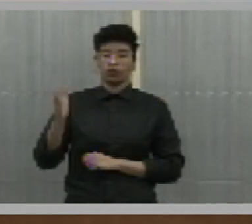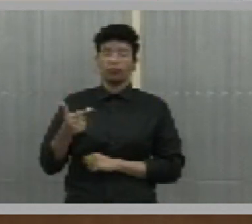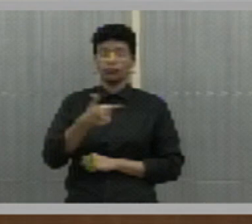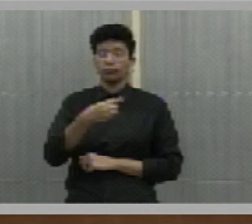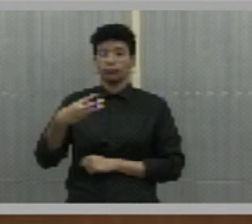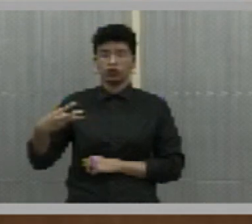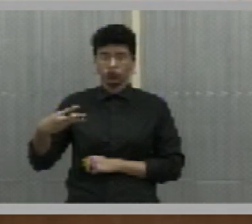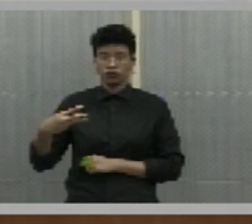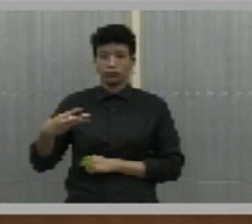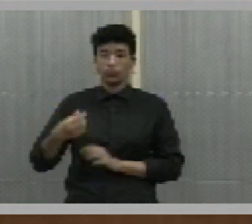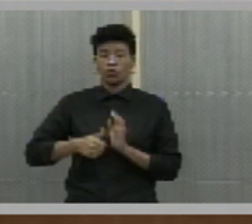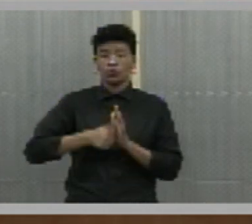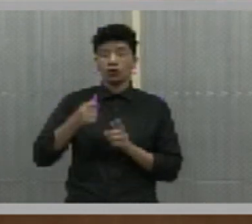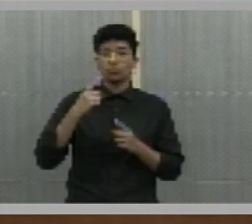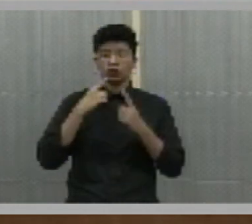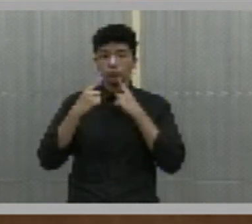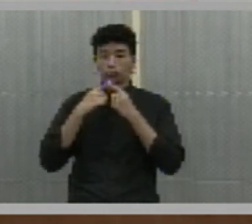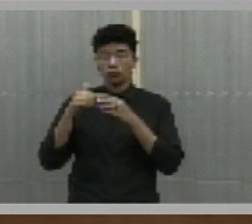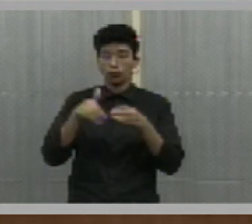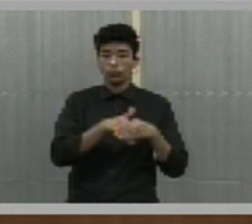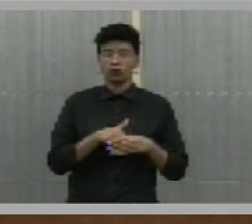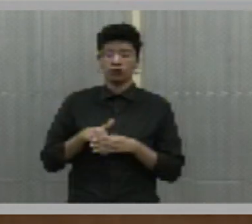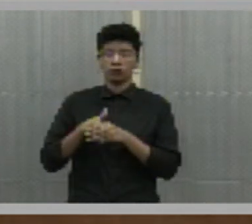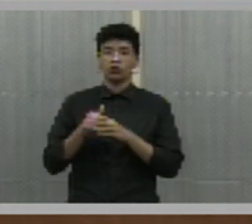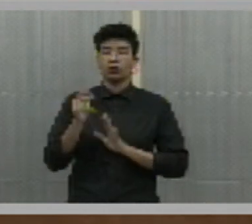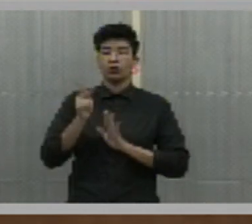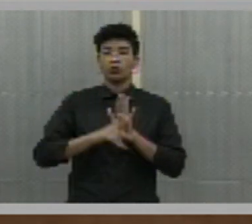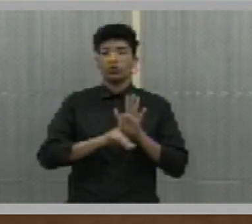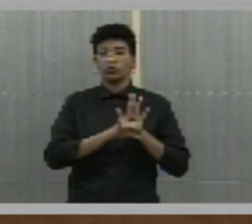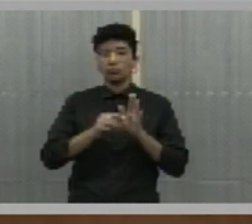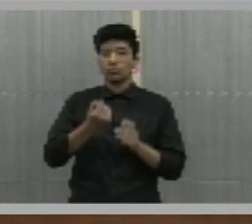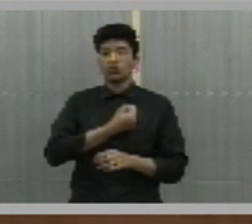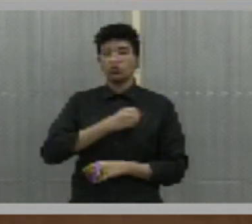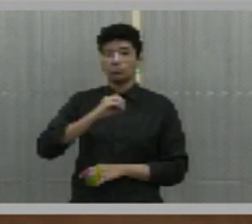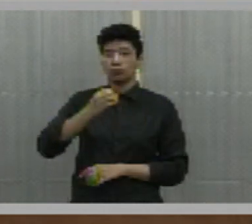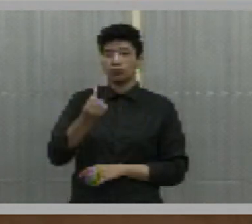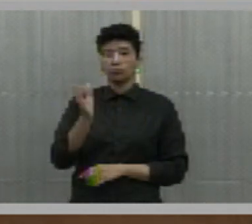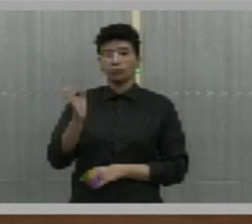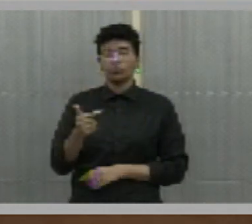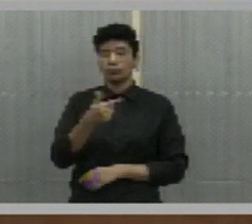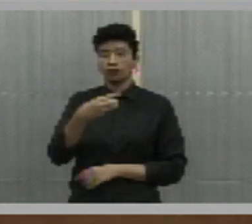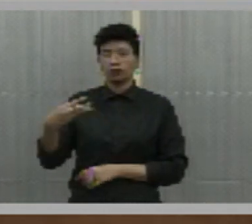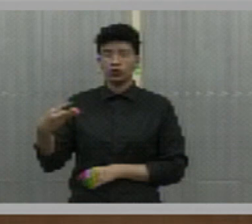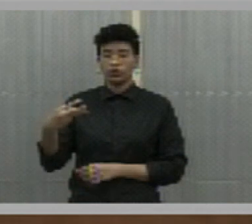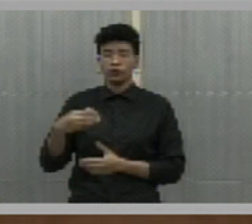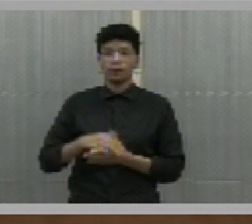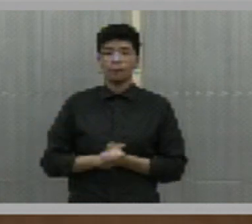29.999/23, primeira discussão e votação. Projeto de lei número 06/23.